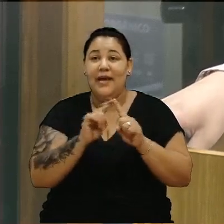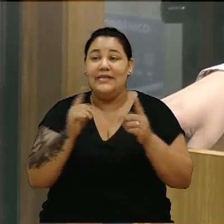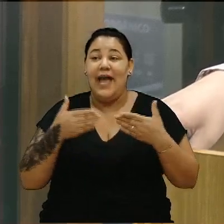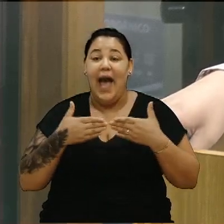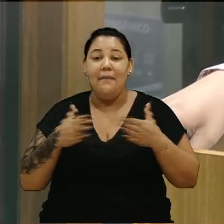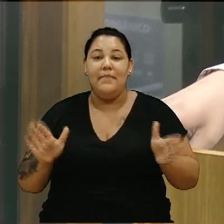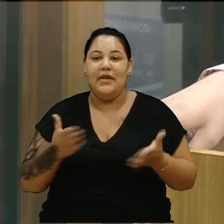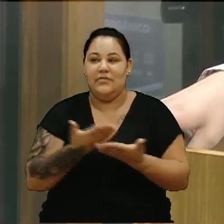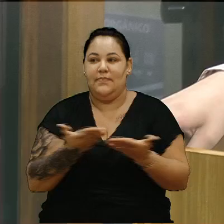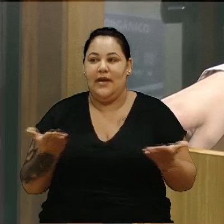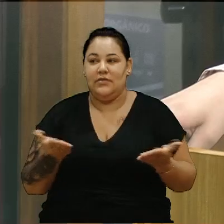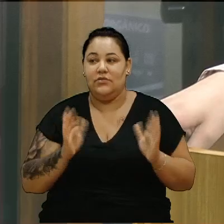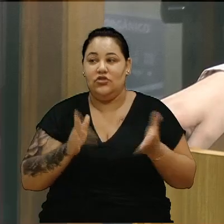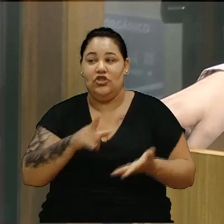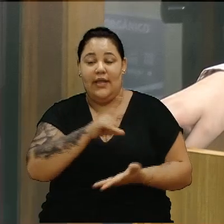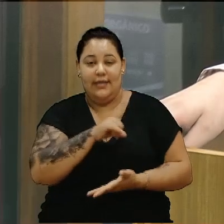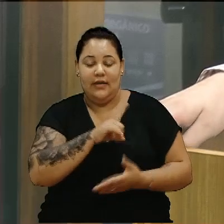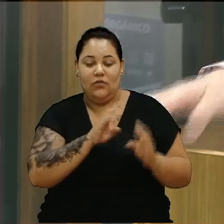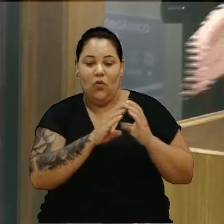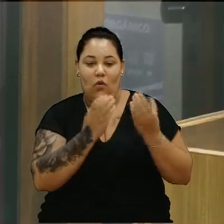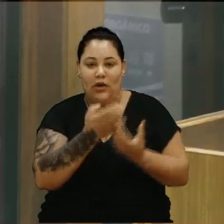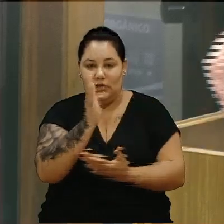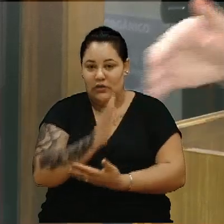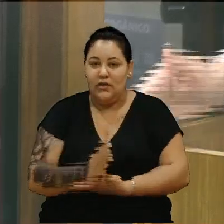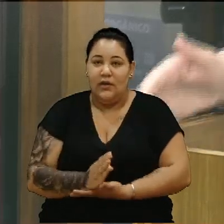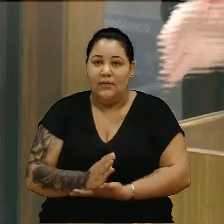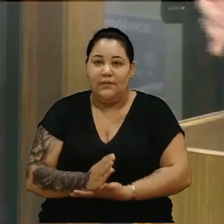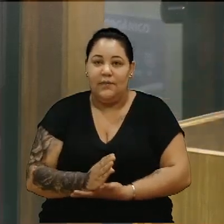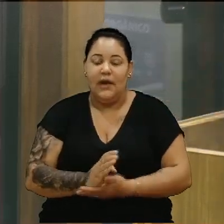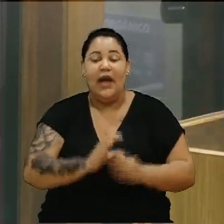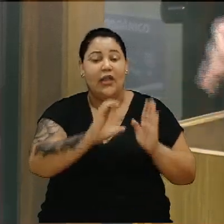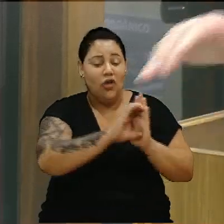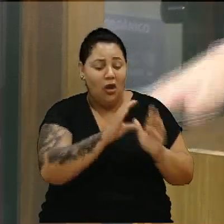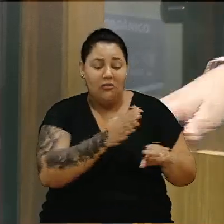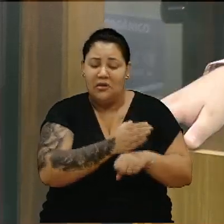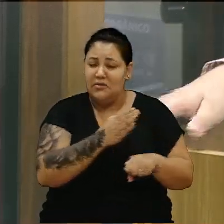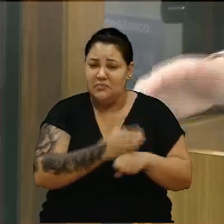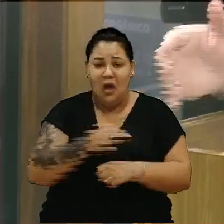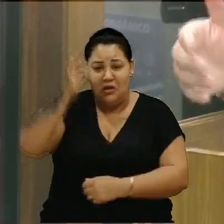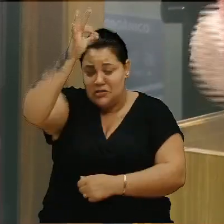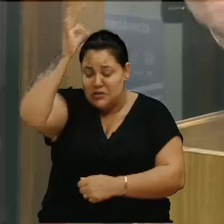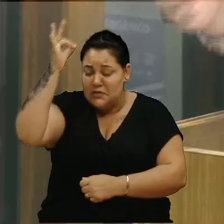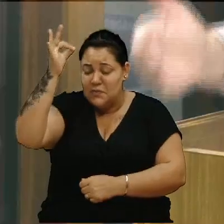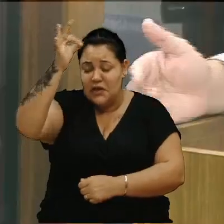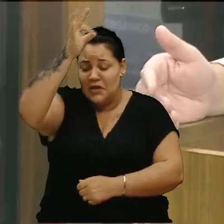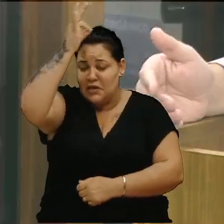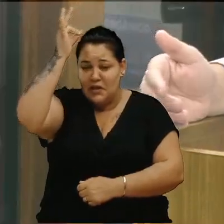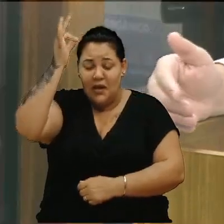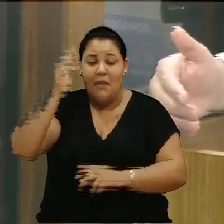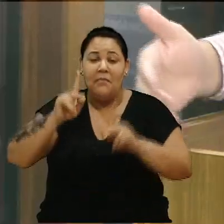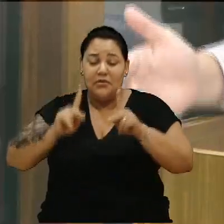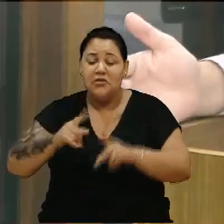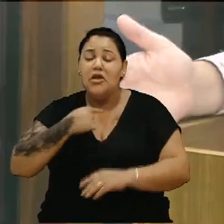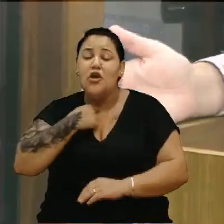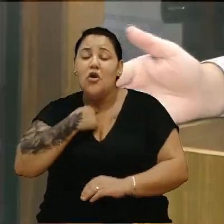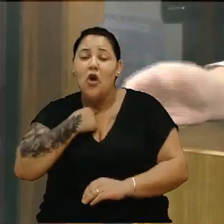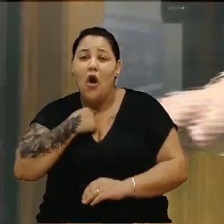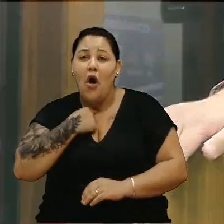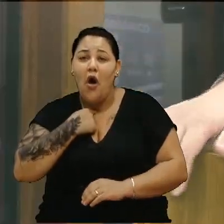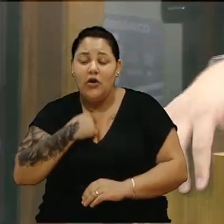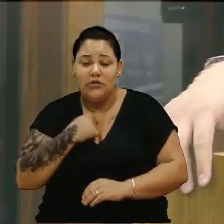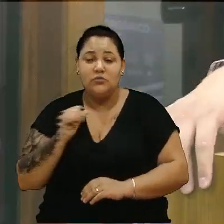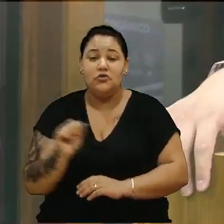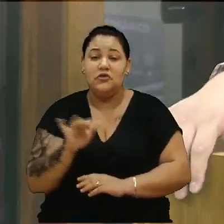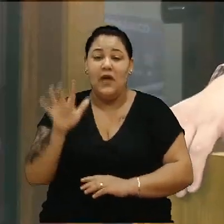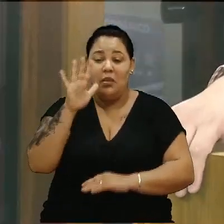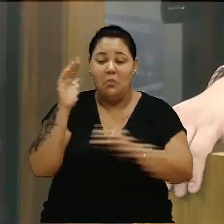do que existe já no Congresso Nacional, onde católicos fazem parte, espíritas fazem parte, pessoas que simpatizam dos mesmos valores